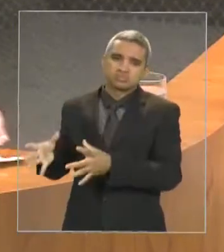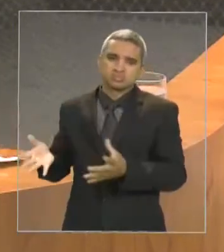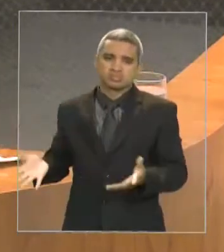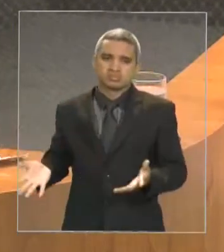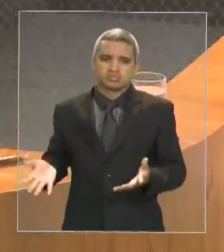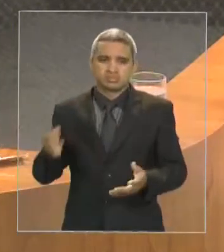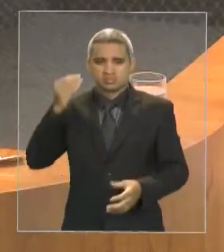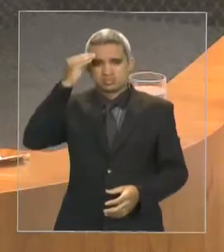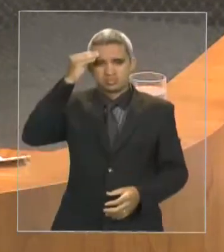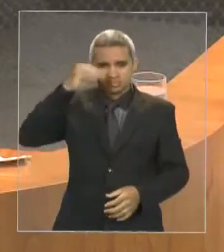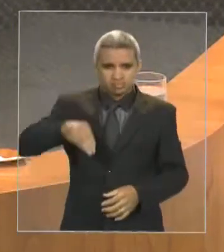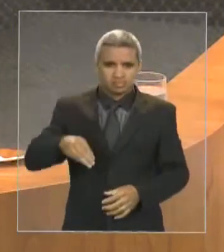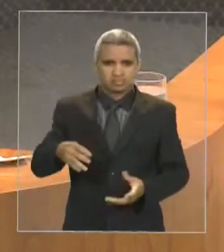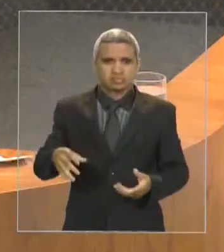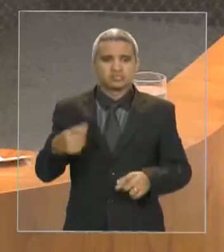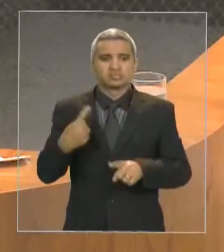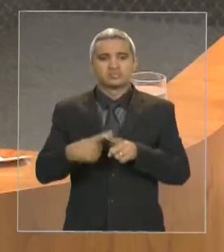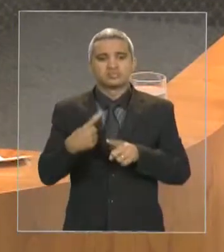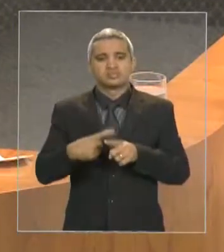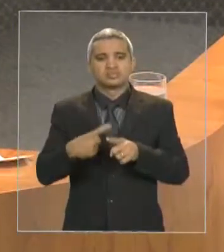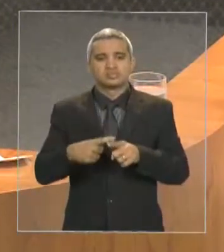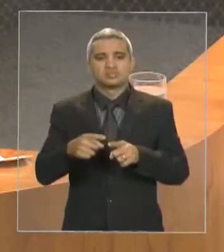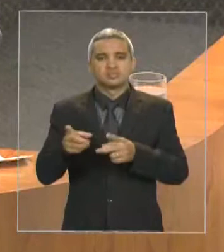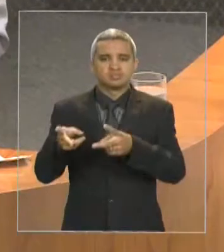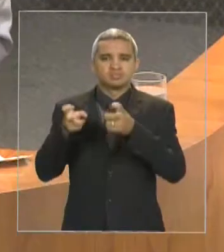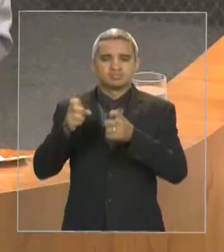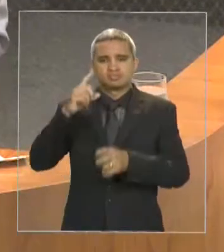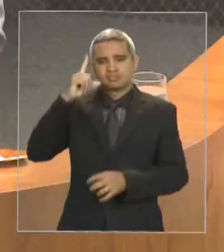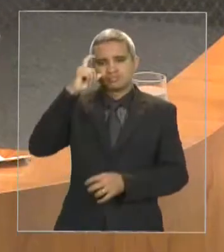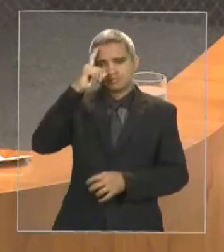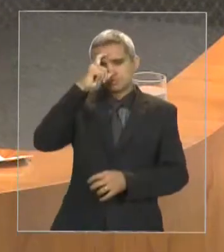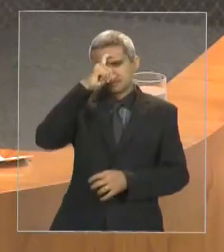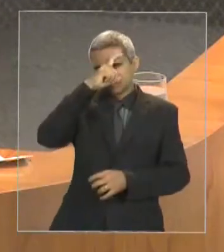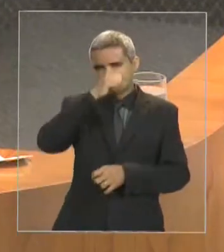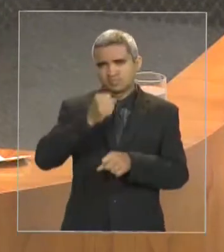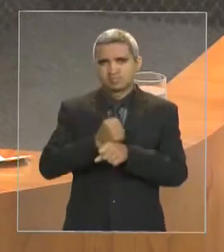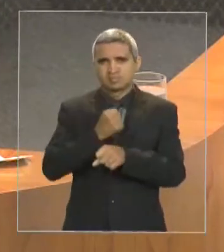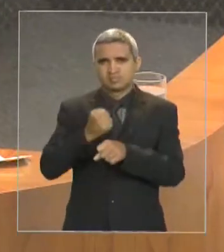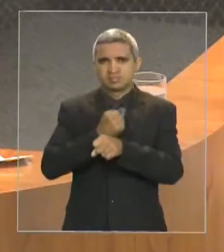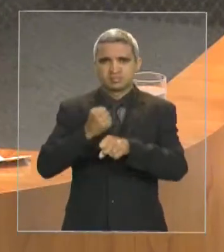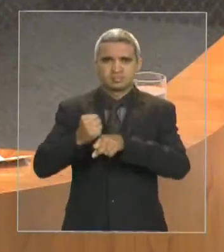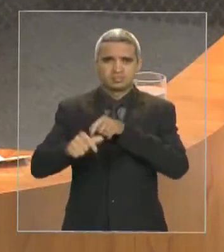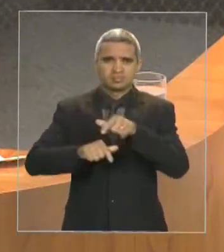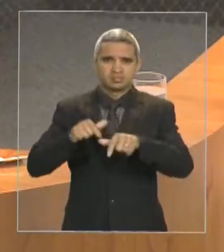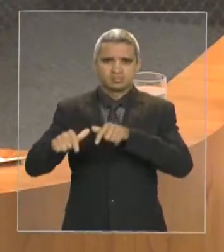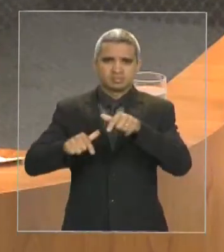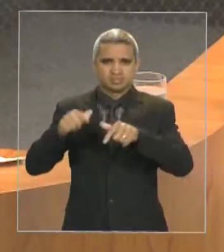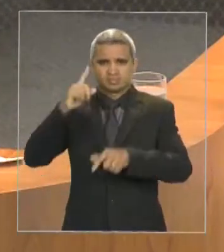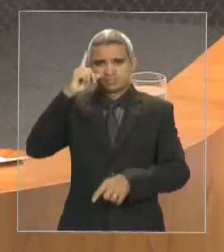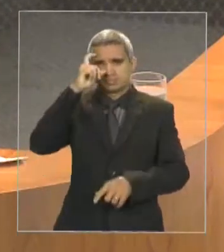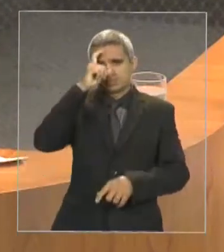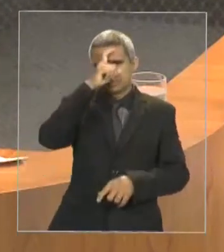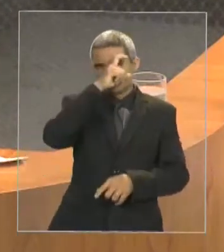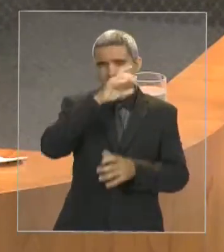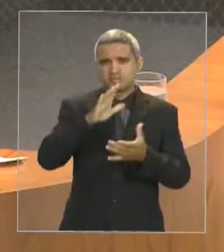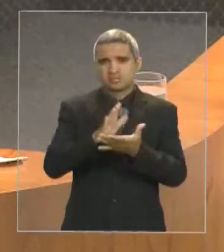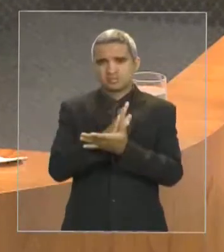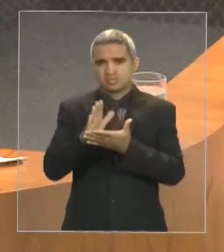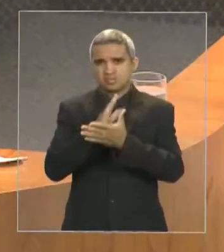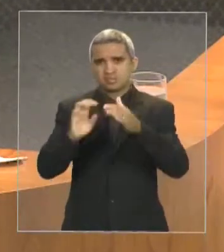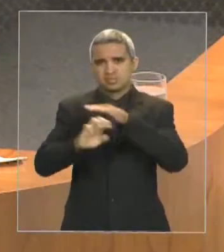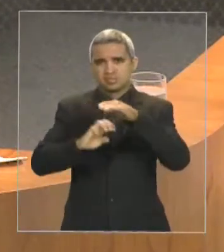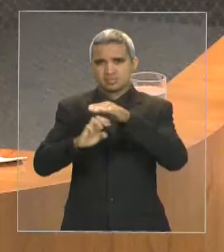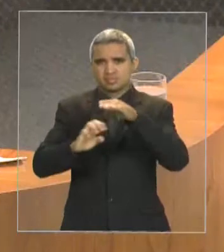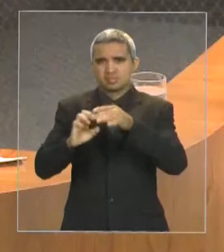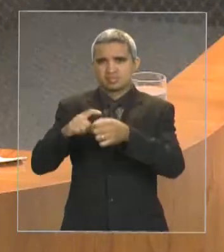da obra pelas dificuldades que tem em executá-la, né? Então, já foram pedidos alguns distratos e o governo tem